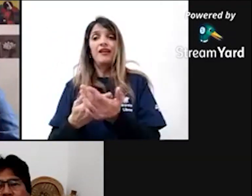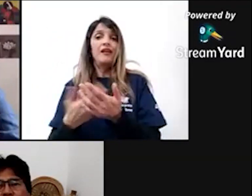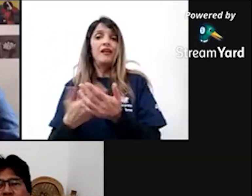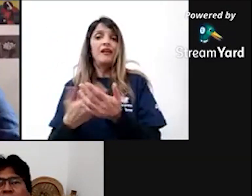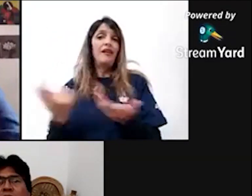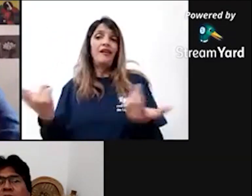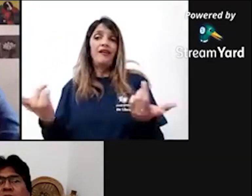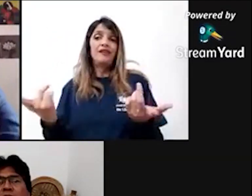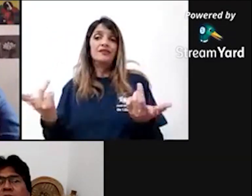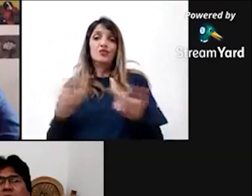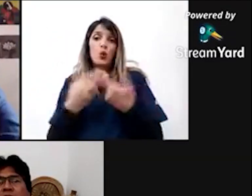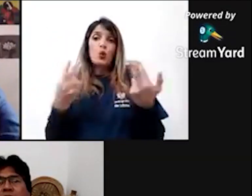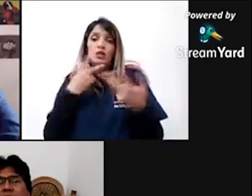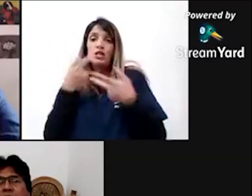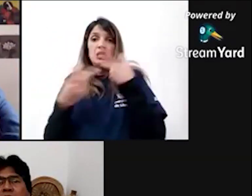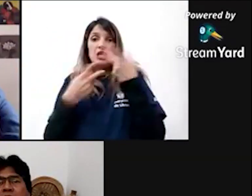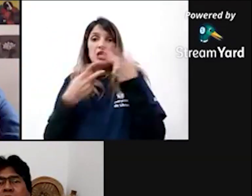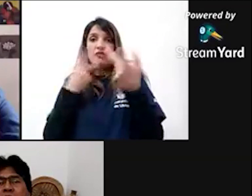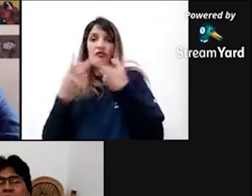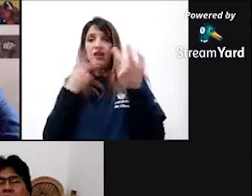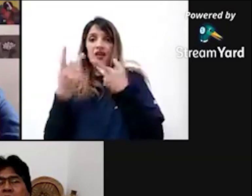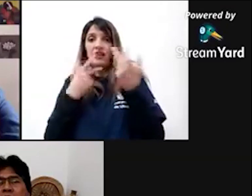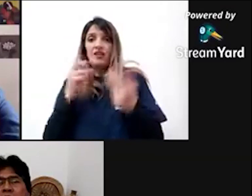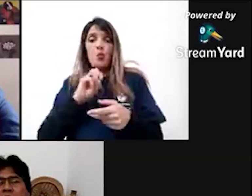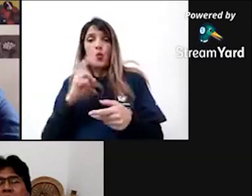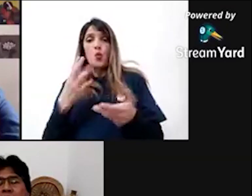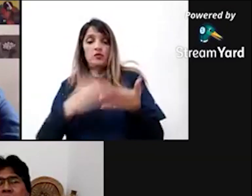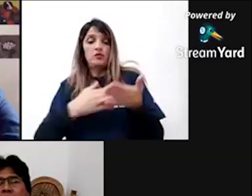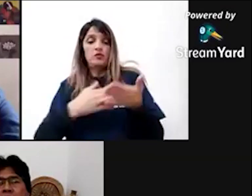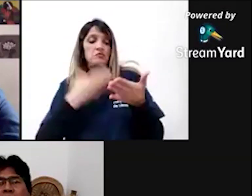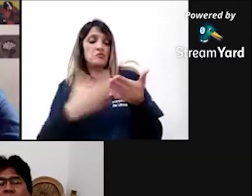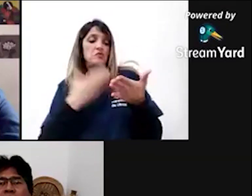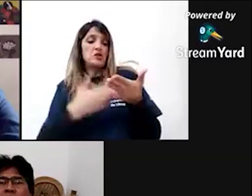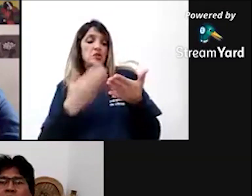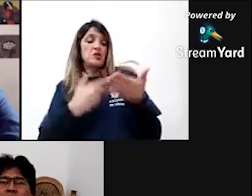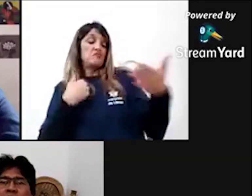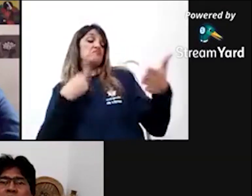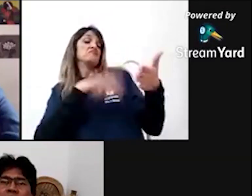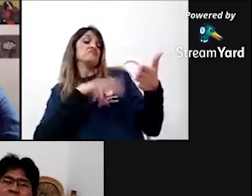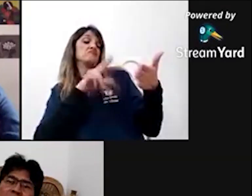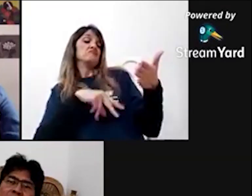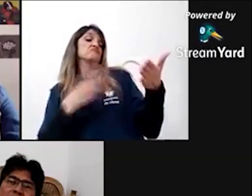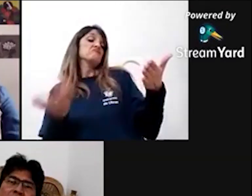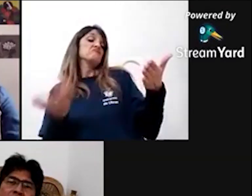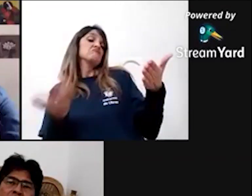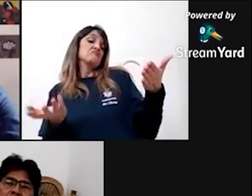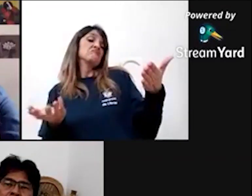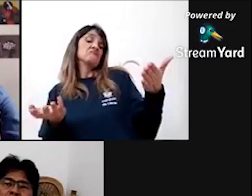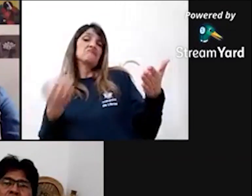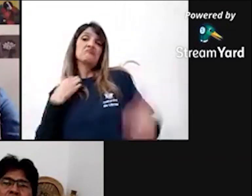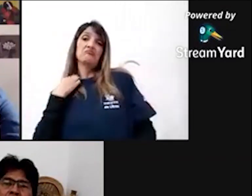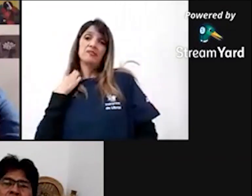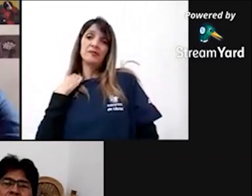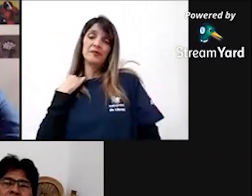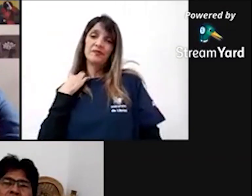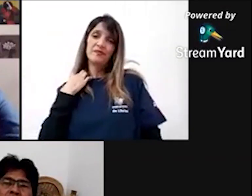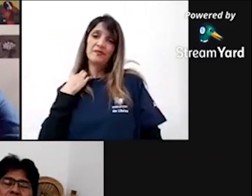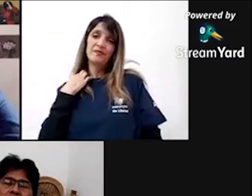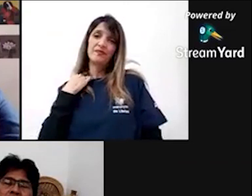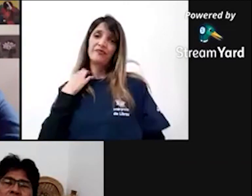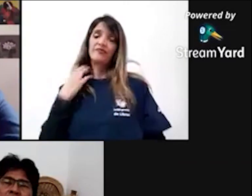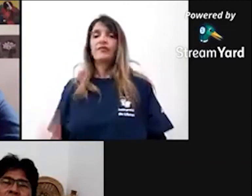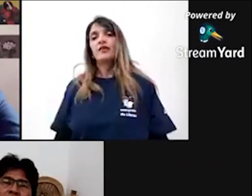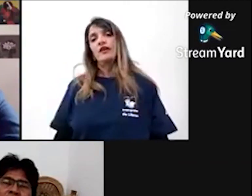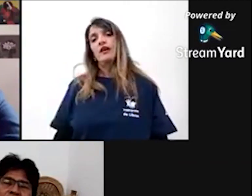narrativas, as outras narrativas, né, que vinham, que chegavam até nós, e que eram contadas pela boca dos vencedores. E